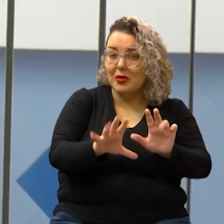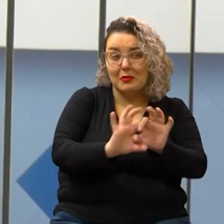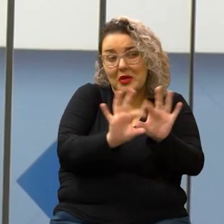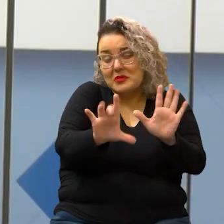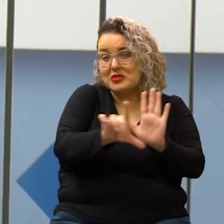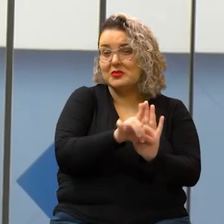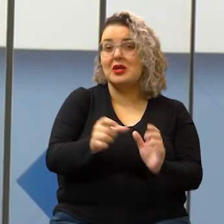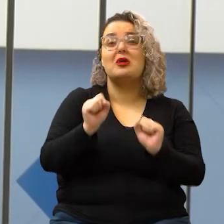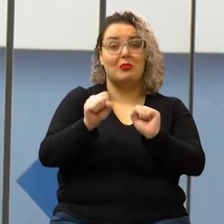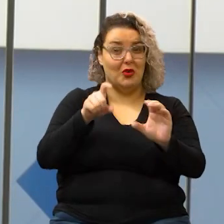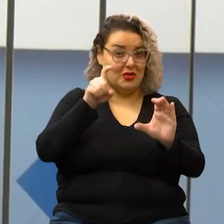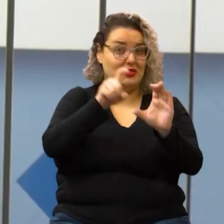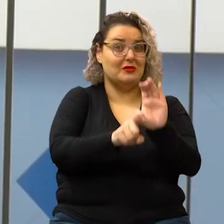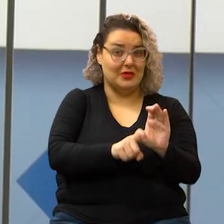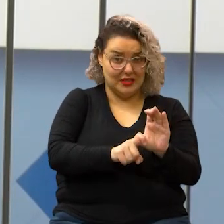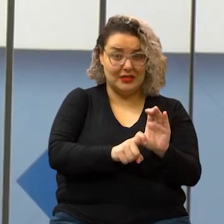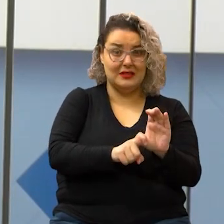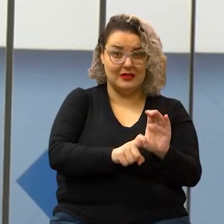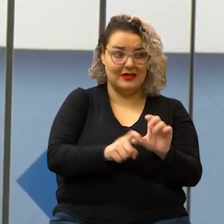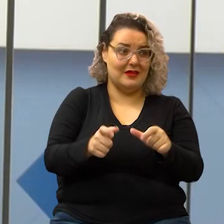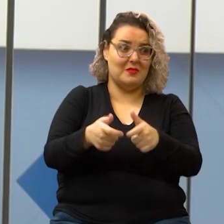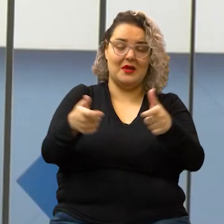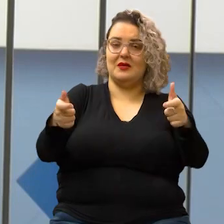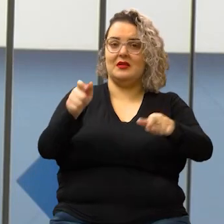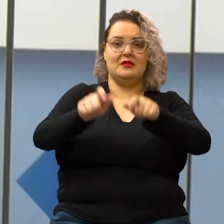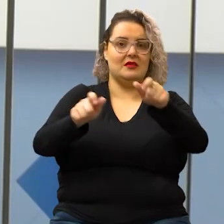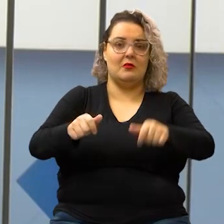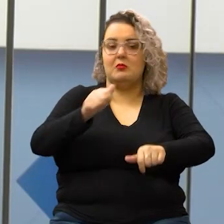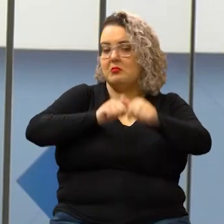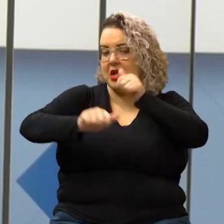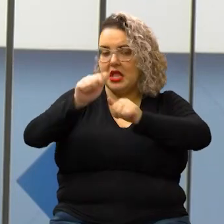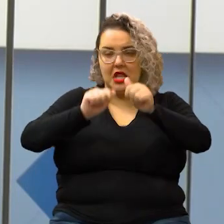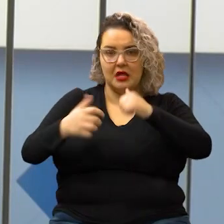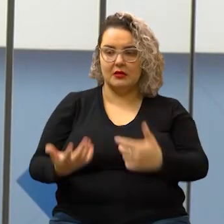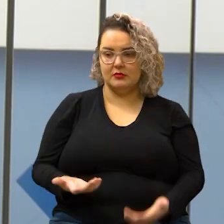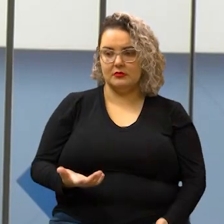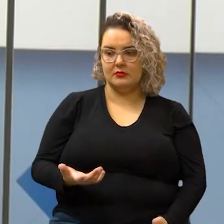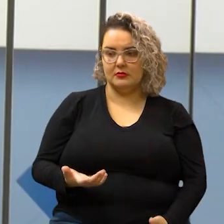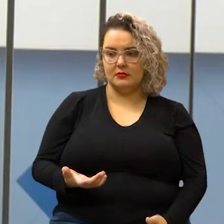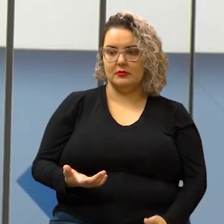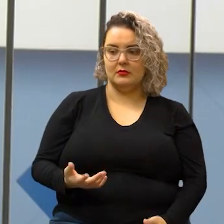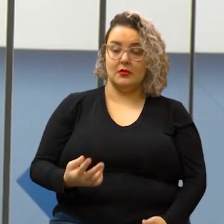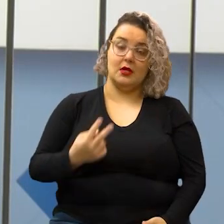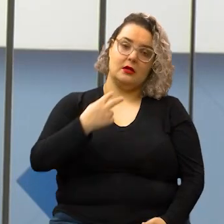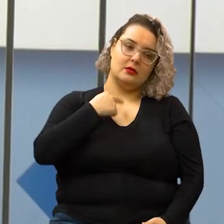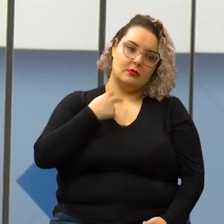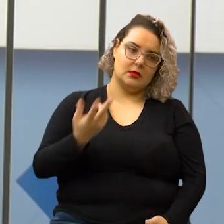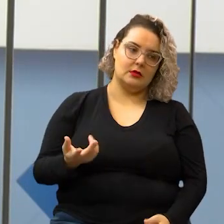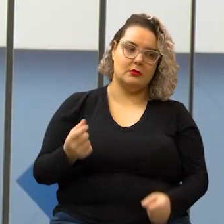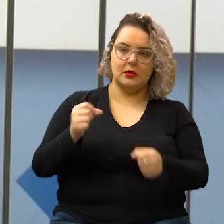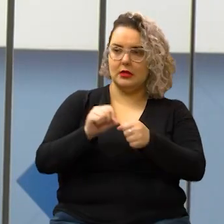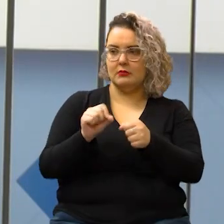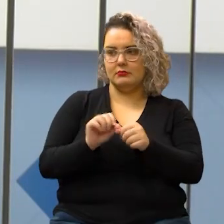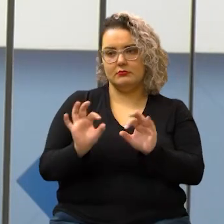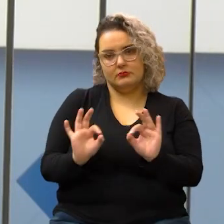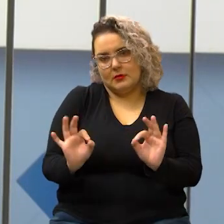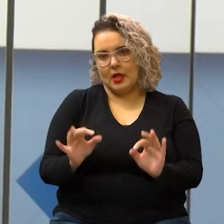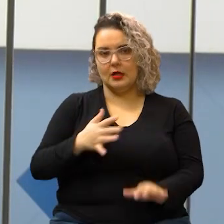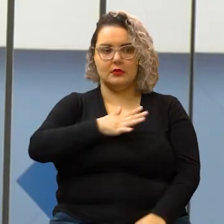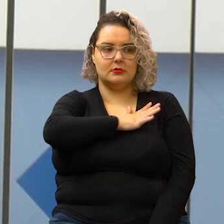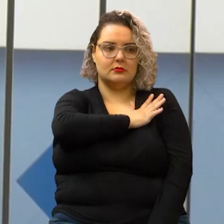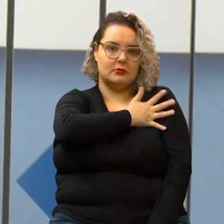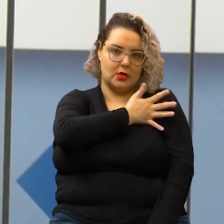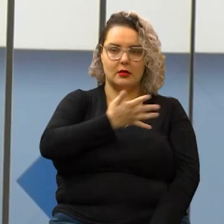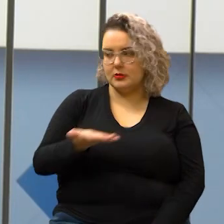sim, a dependência, por mais que a maioria das pessoas possam beber, e aqui a gente também não pode fazer nenhum tipo de preconceito,